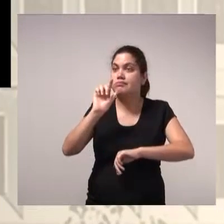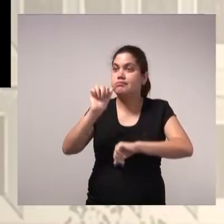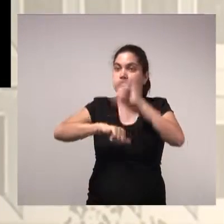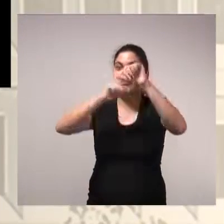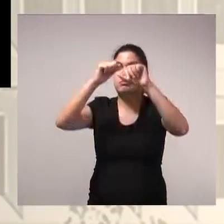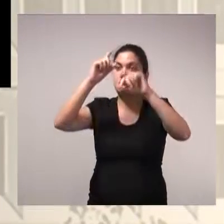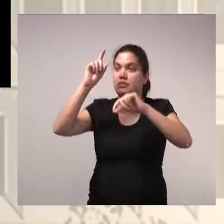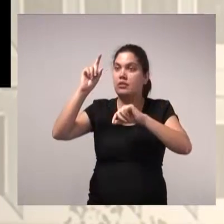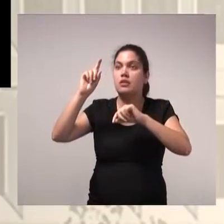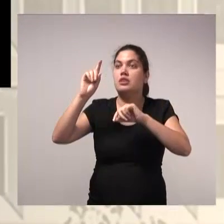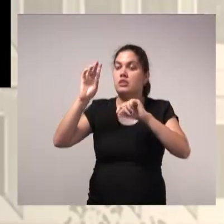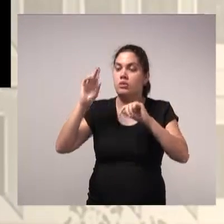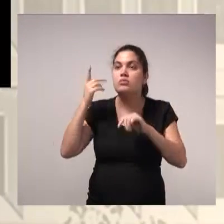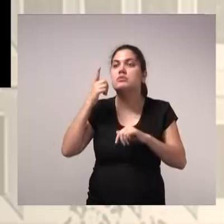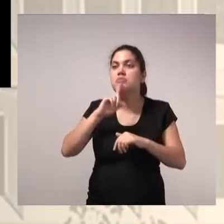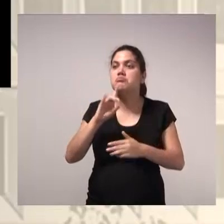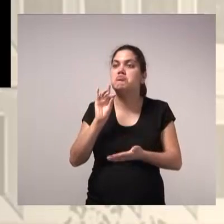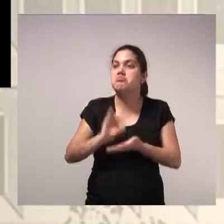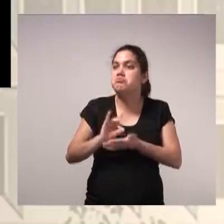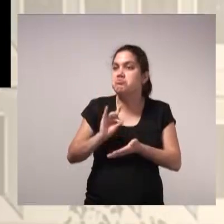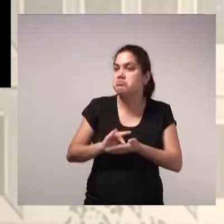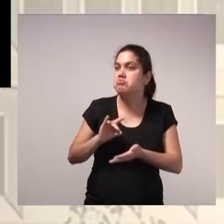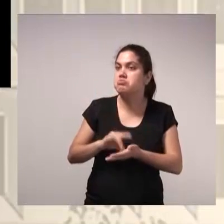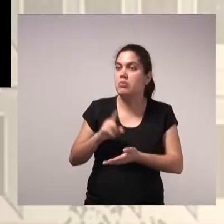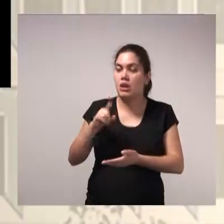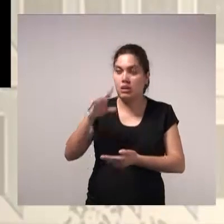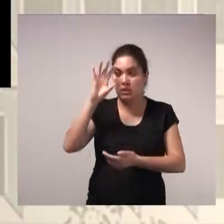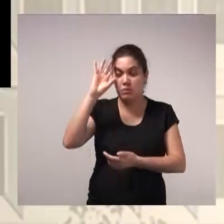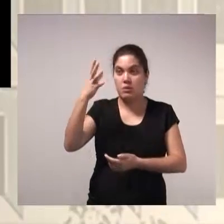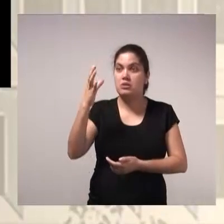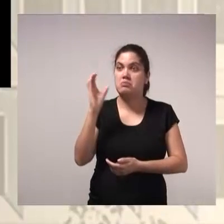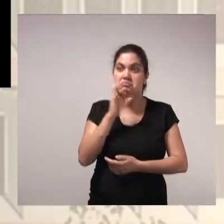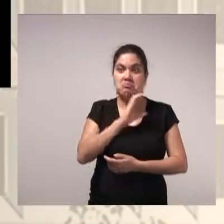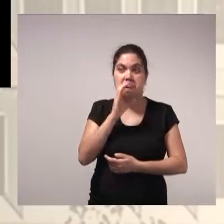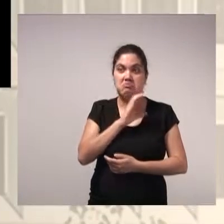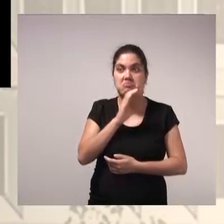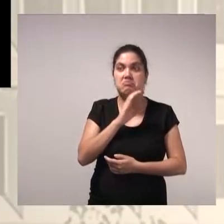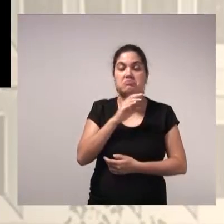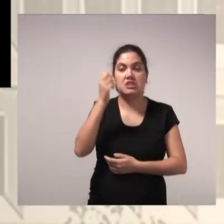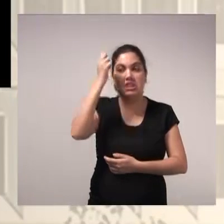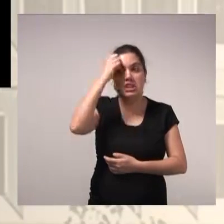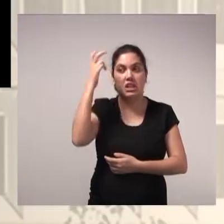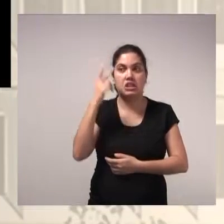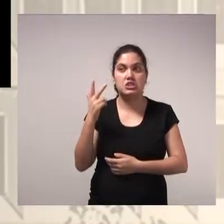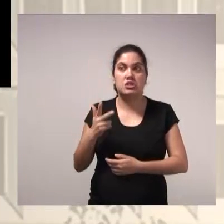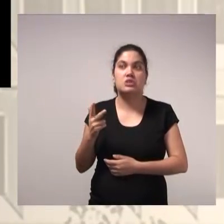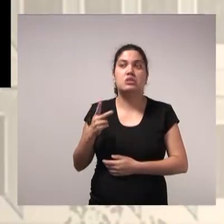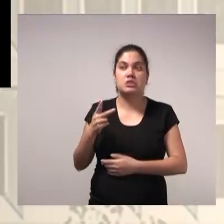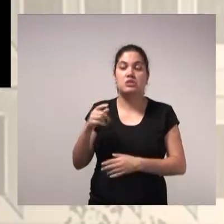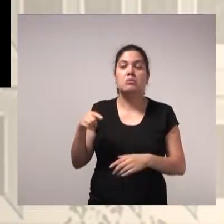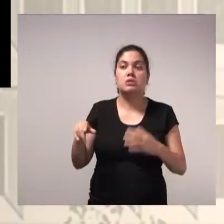surtindo um grande efeito. Essa é uma solução muito inteligente, segura em termos jurídicos,